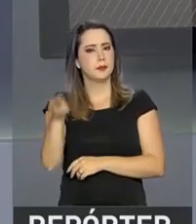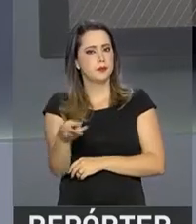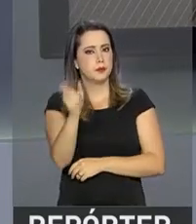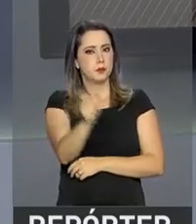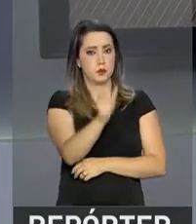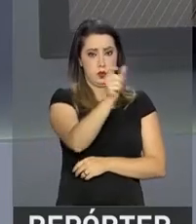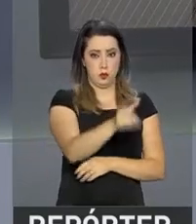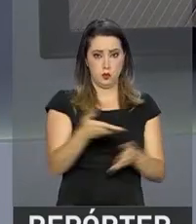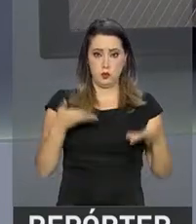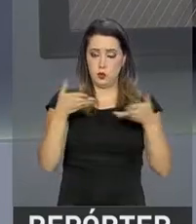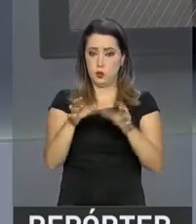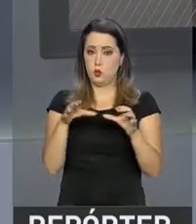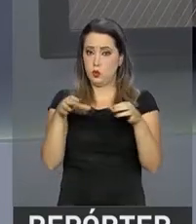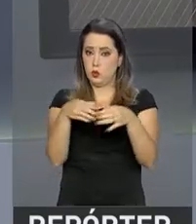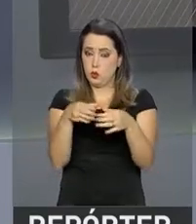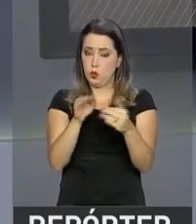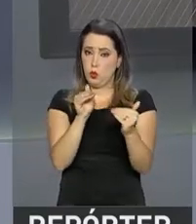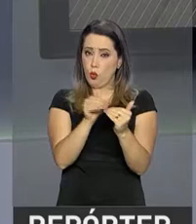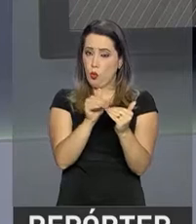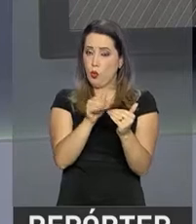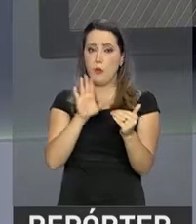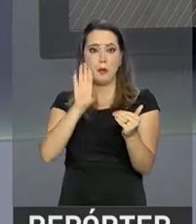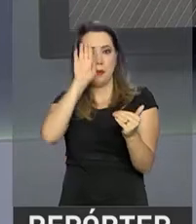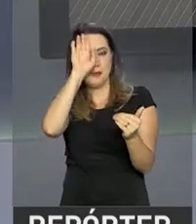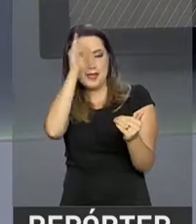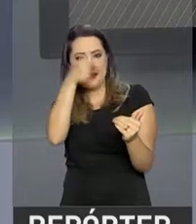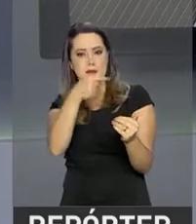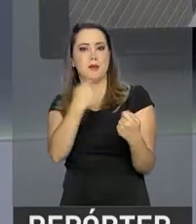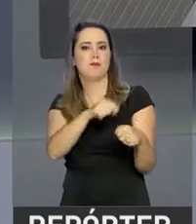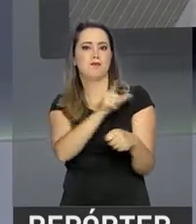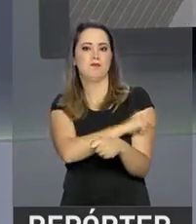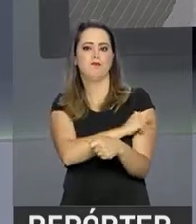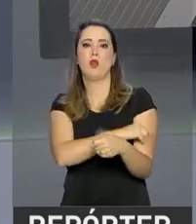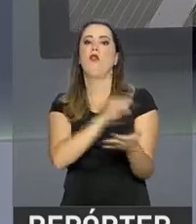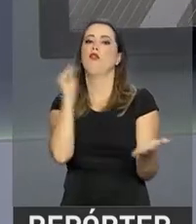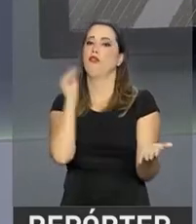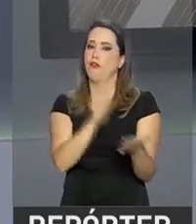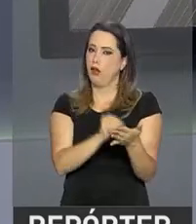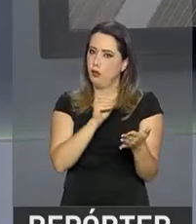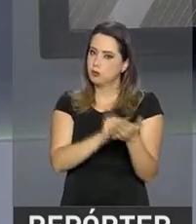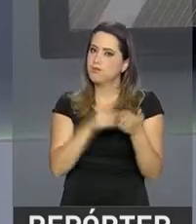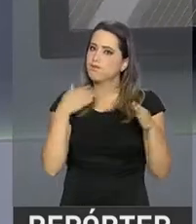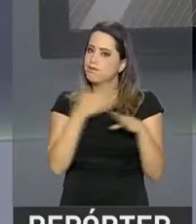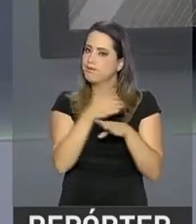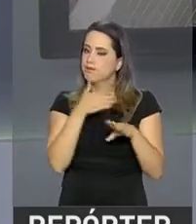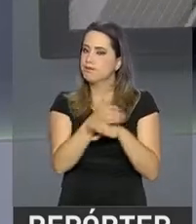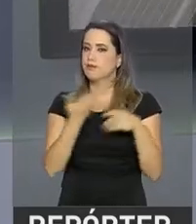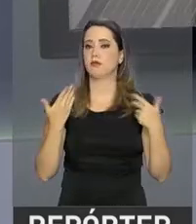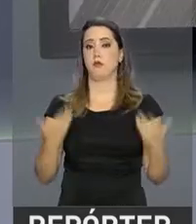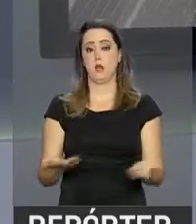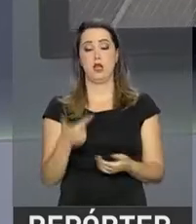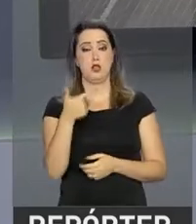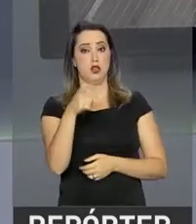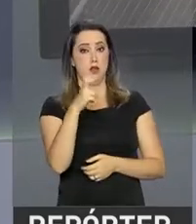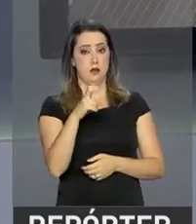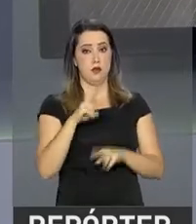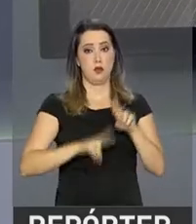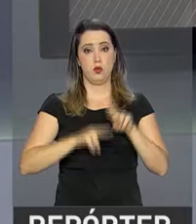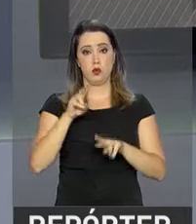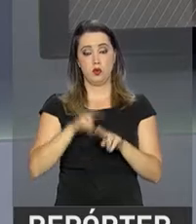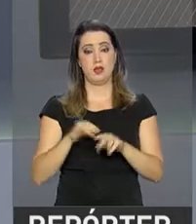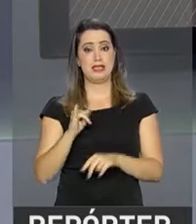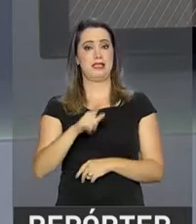que fazem parte do público do público-alvo ainda não se imunizaram a partir do dia 25 de junho caso haja disponibilidade